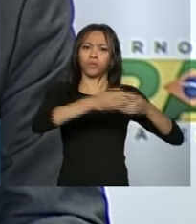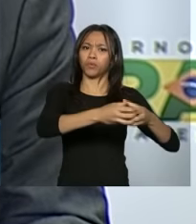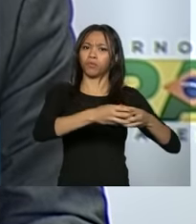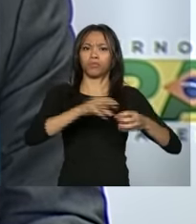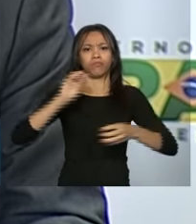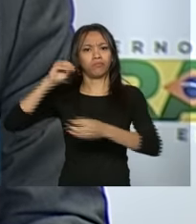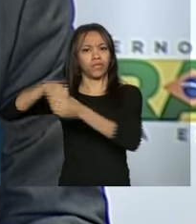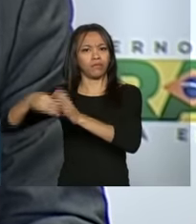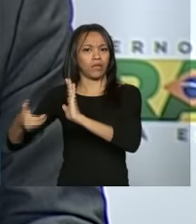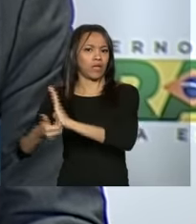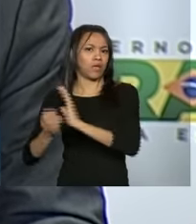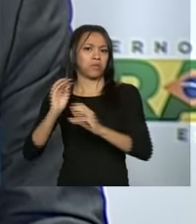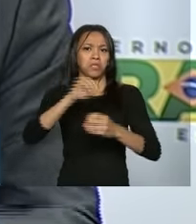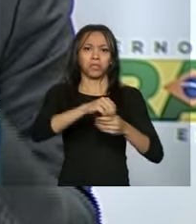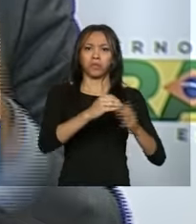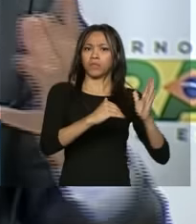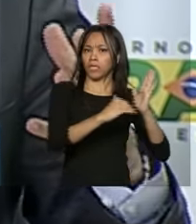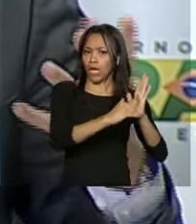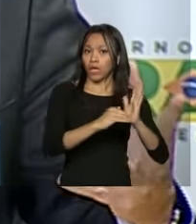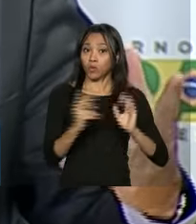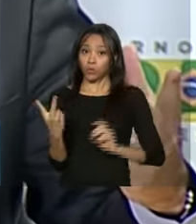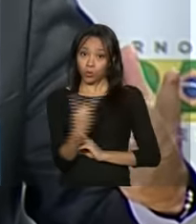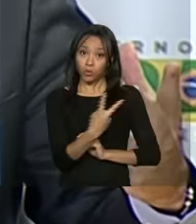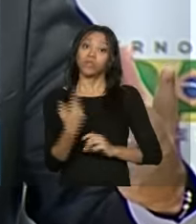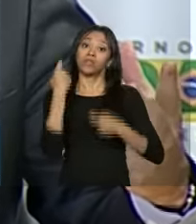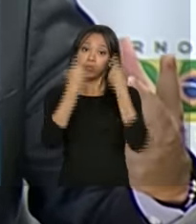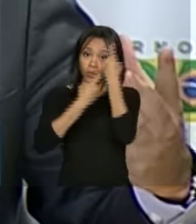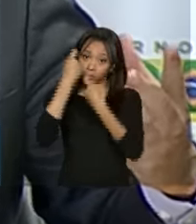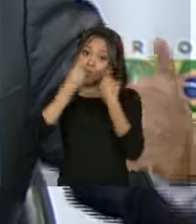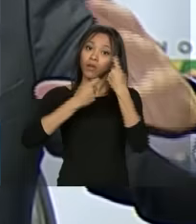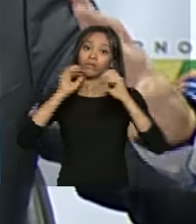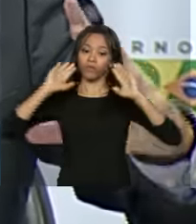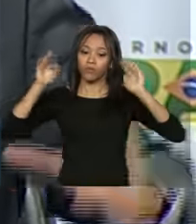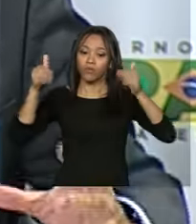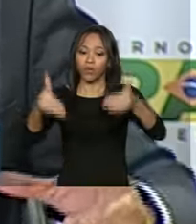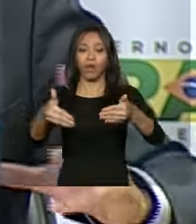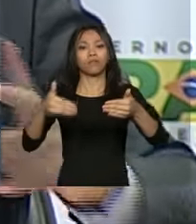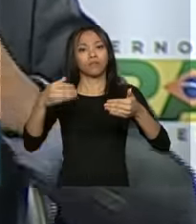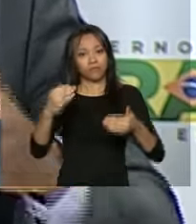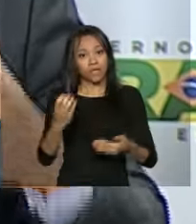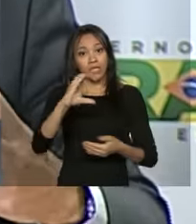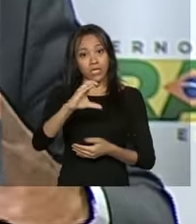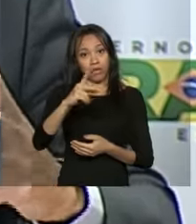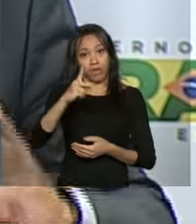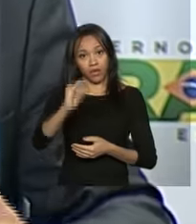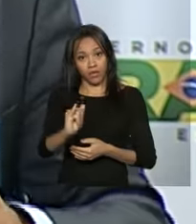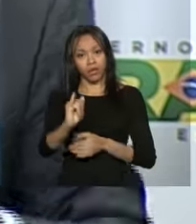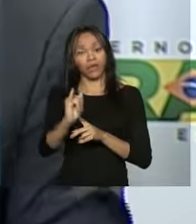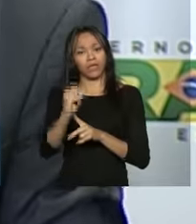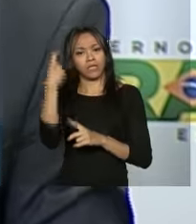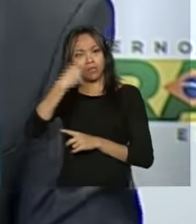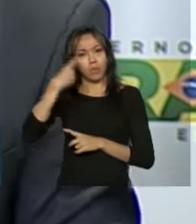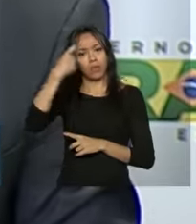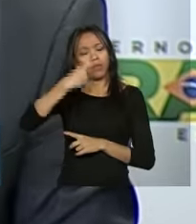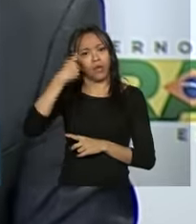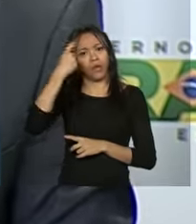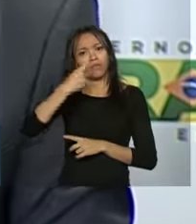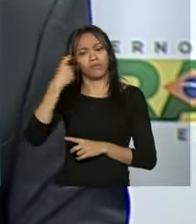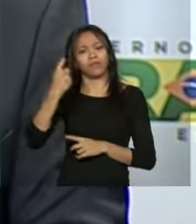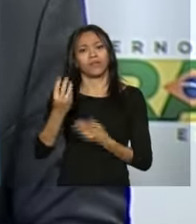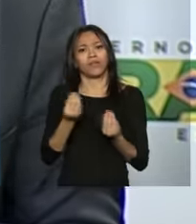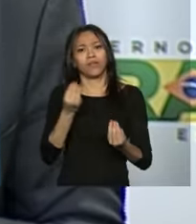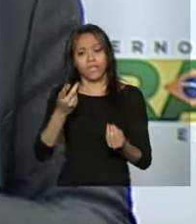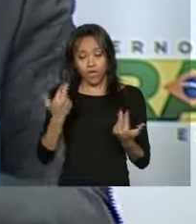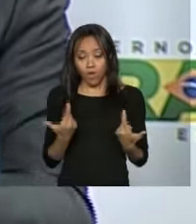senado tem lidado com esse tema tem sido de fato uma CFI que tem tem se preocupado muito em produzir como a